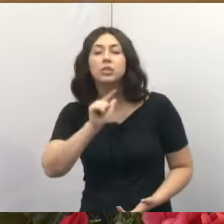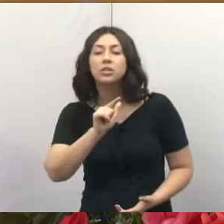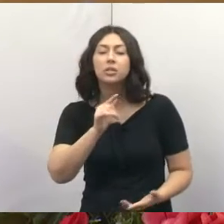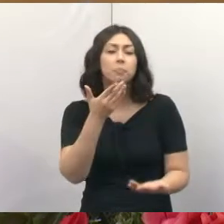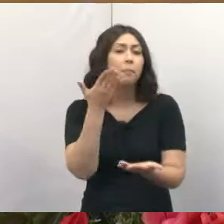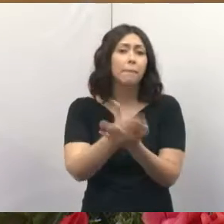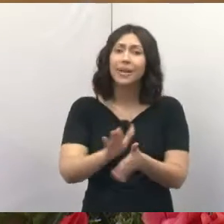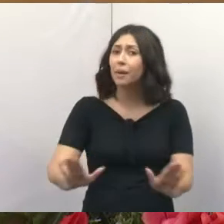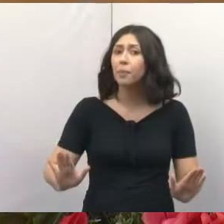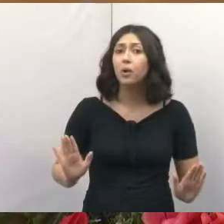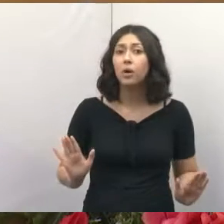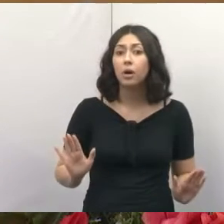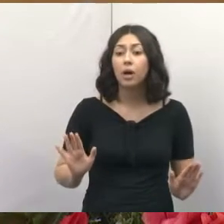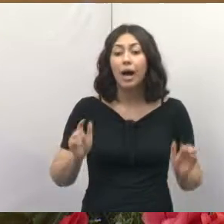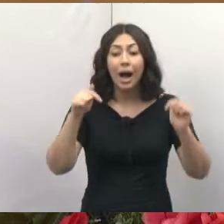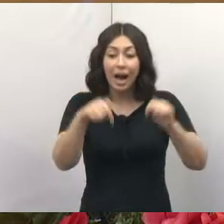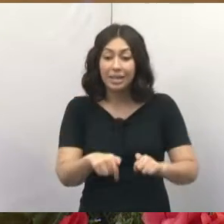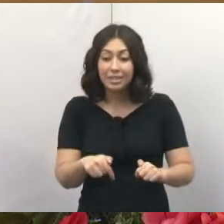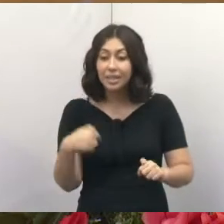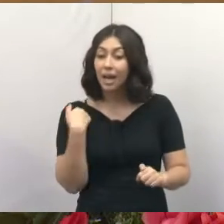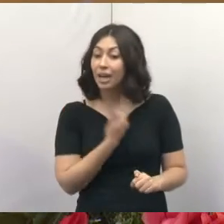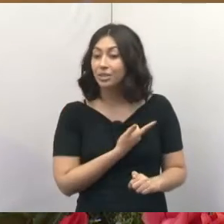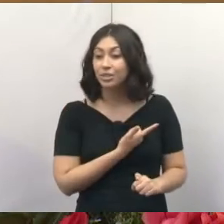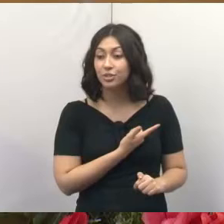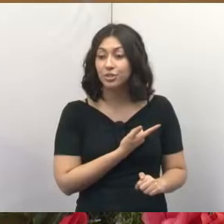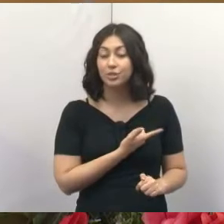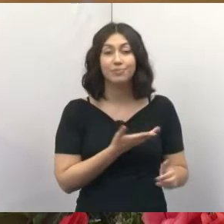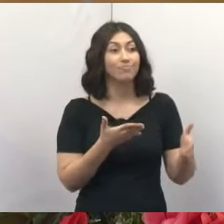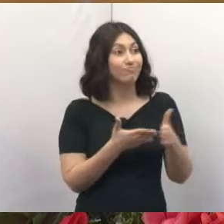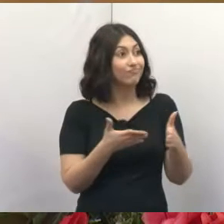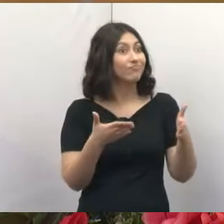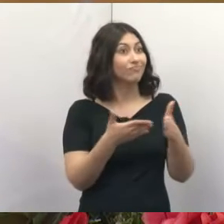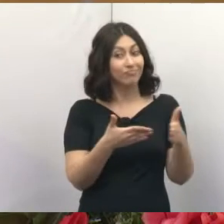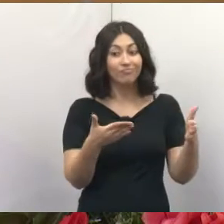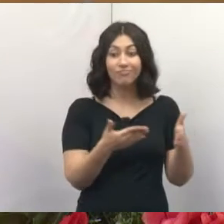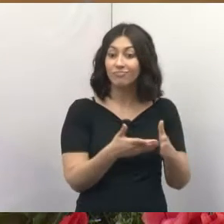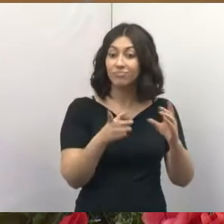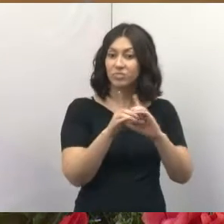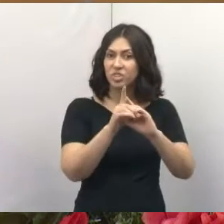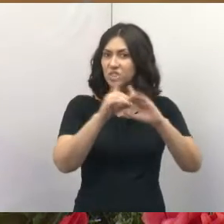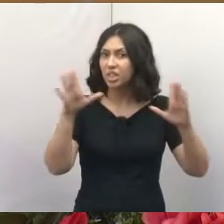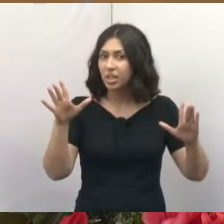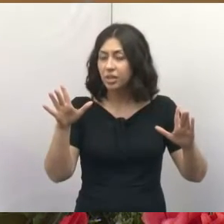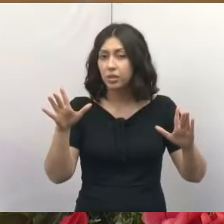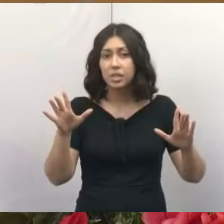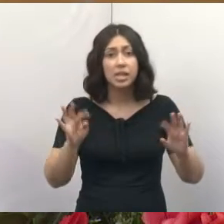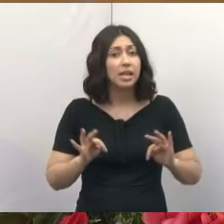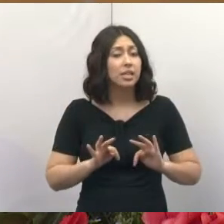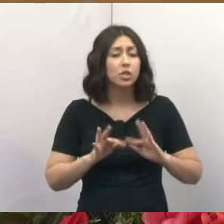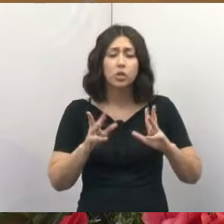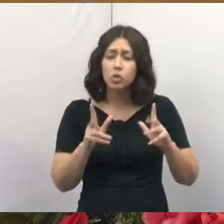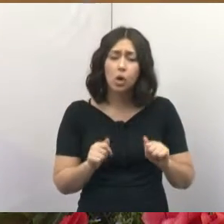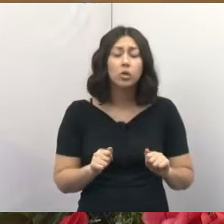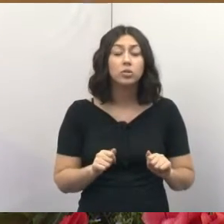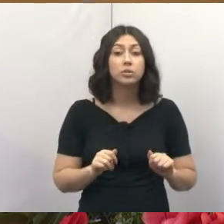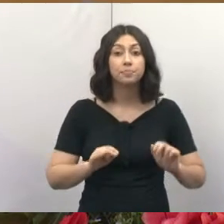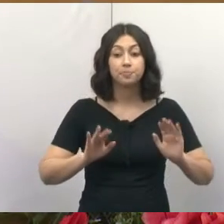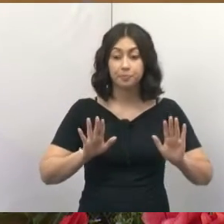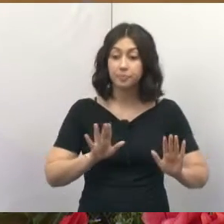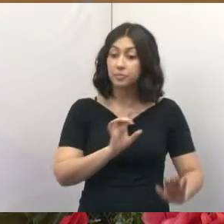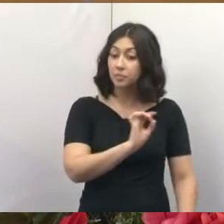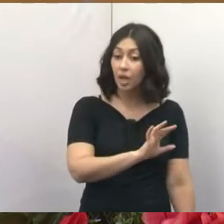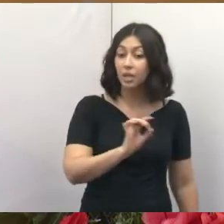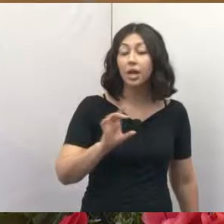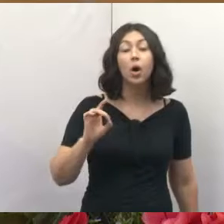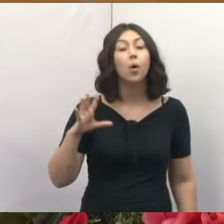é o convencimento. E aqui não está cerceando, não está licenciando o direito dos vereadores colocar as emendas. Agora, que cada